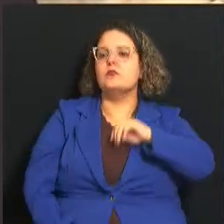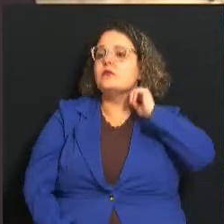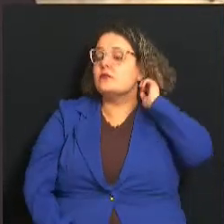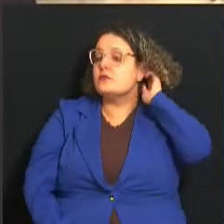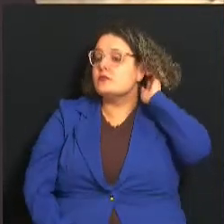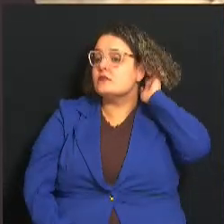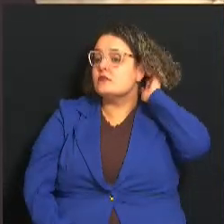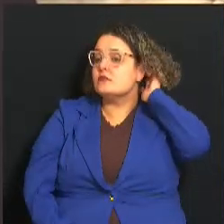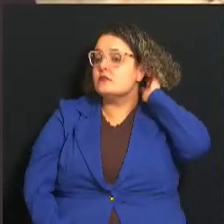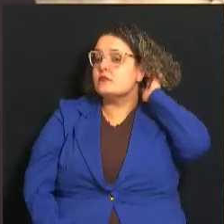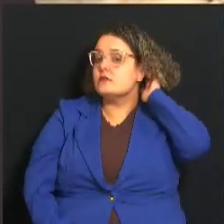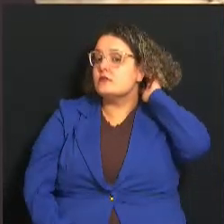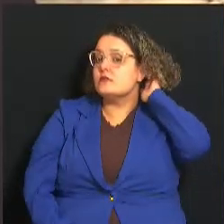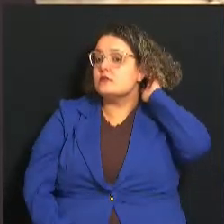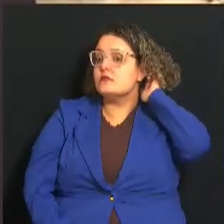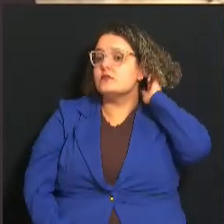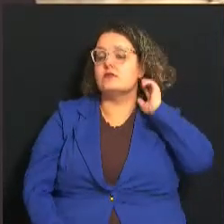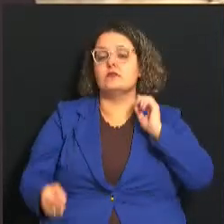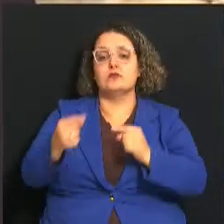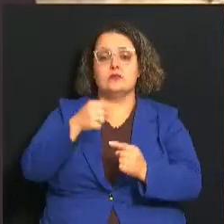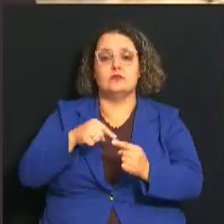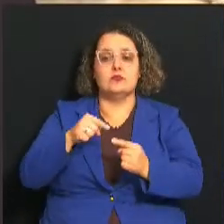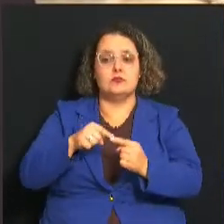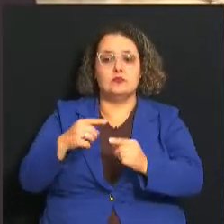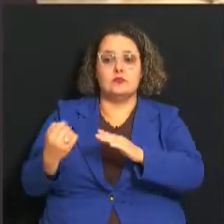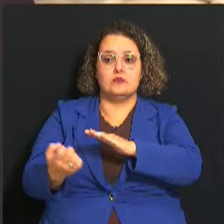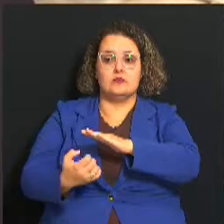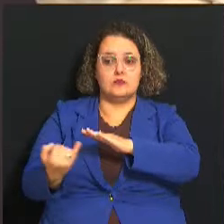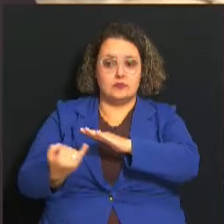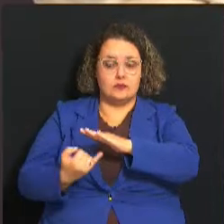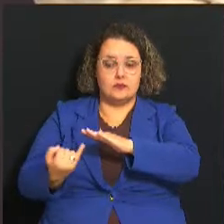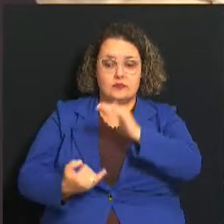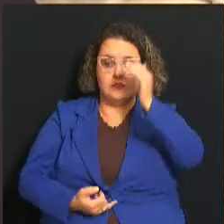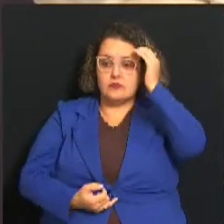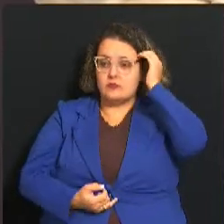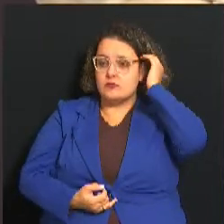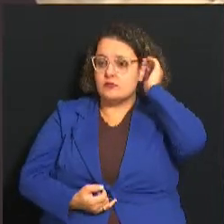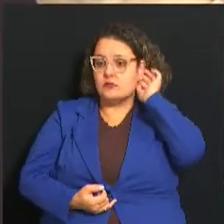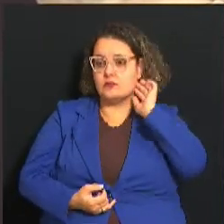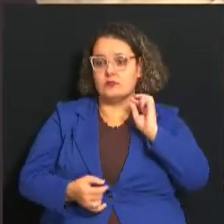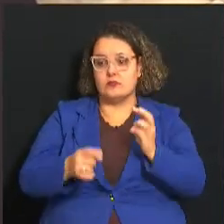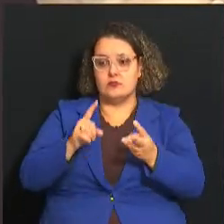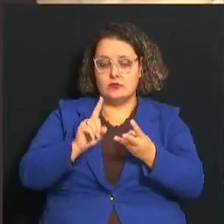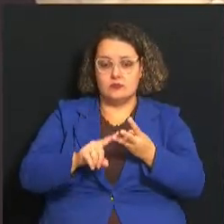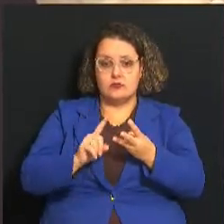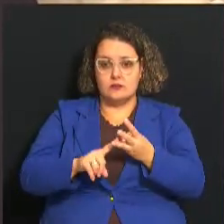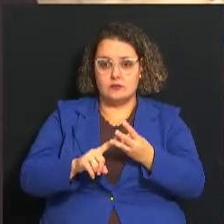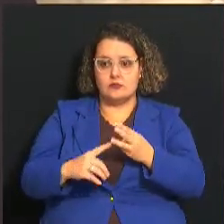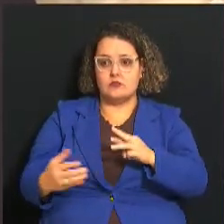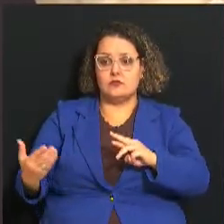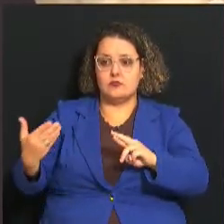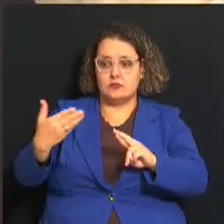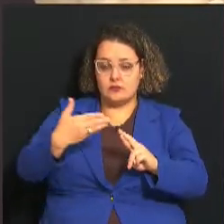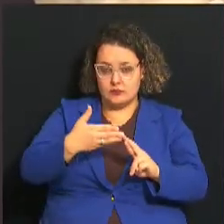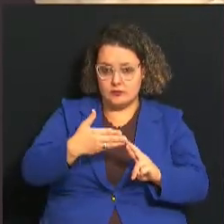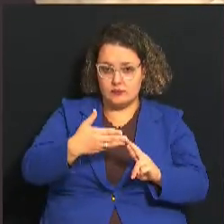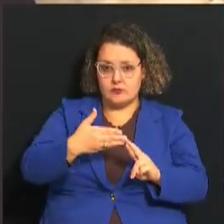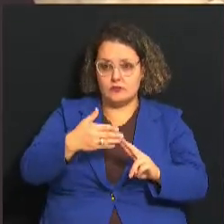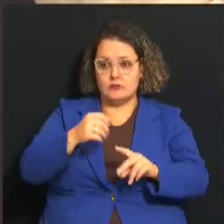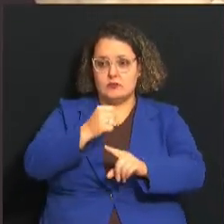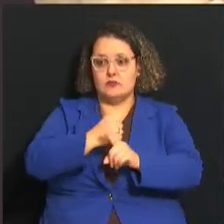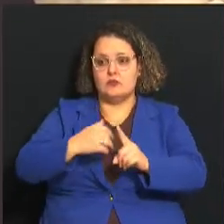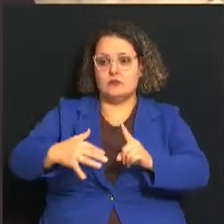os objetivos da frente. 3. No caso de representante da sociedade civil,